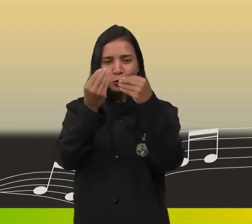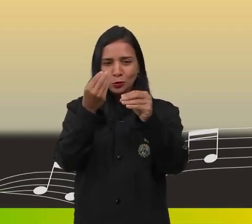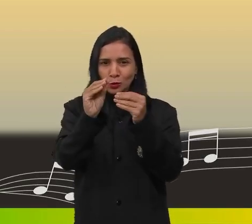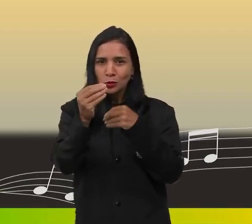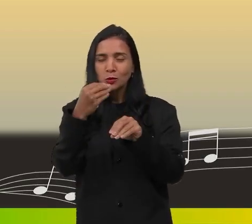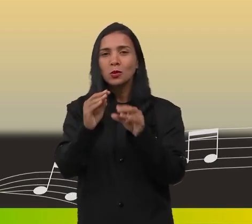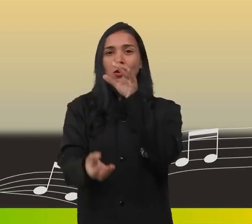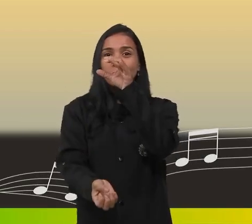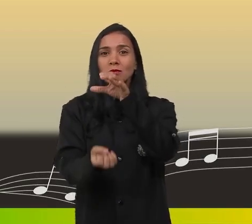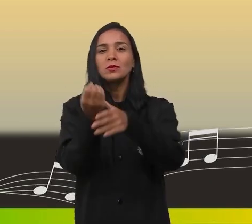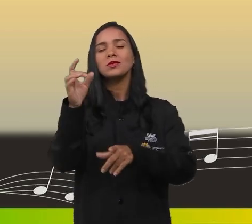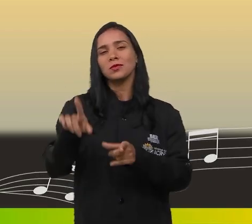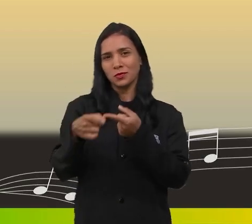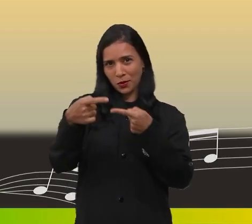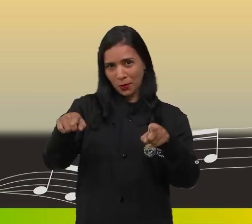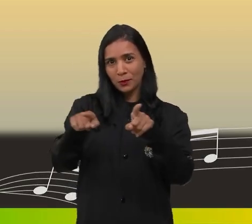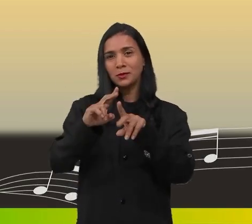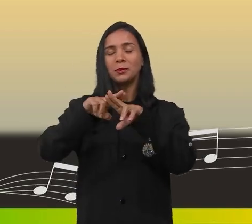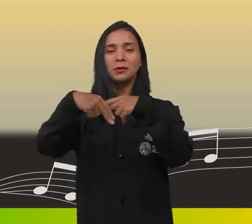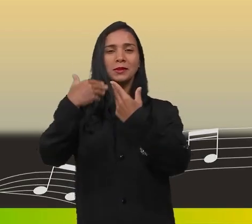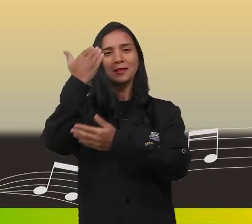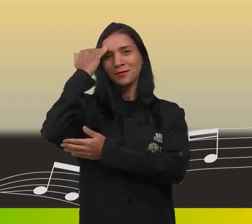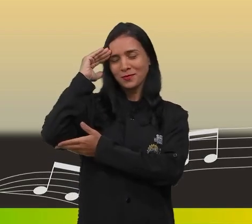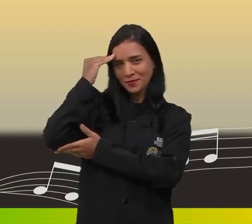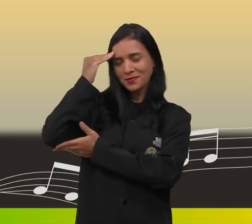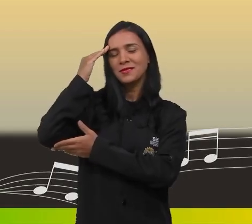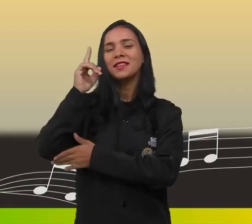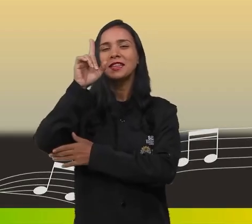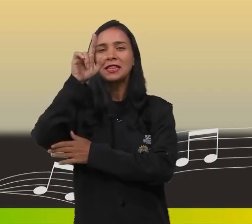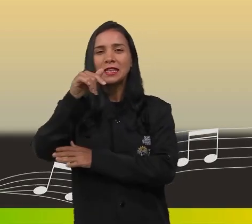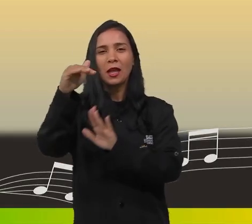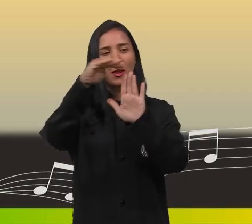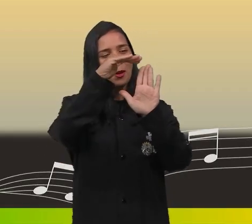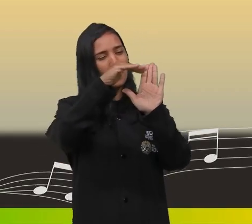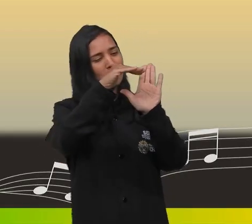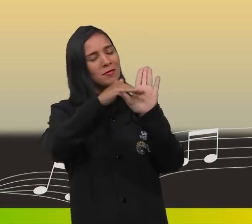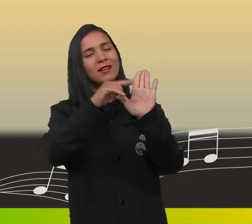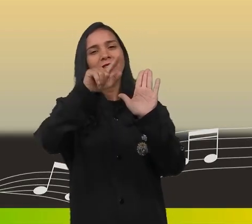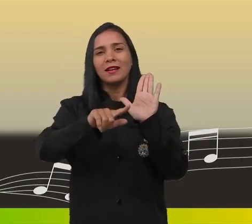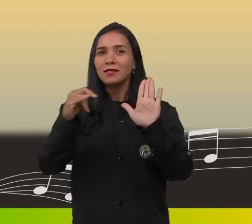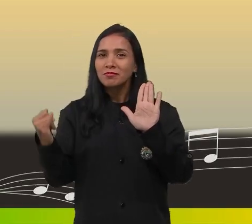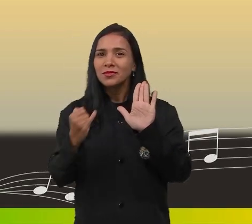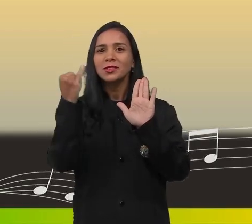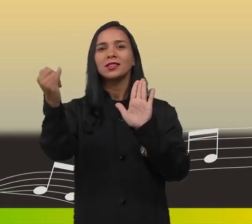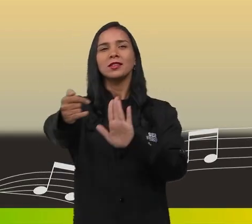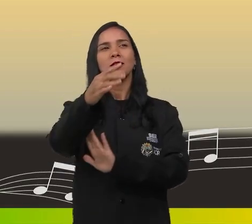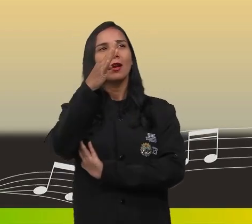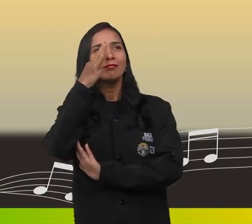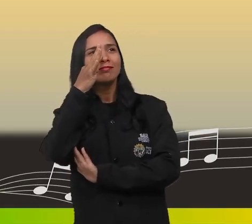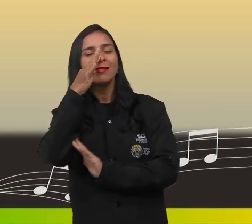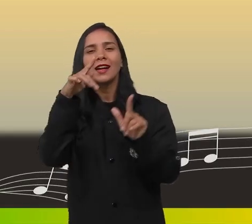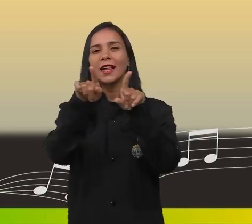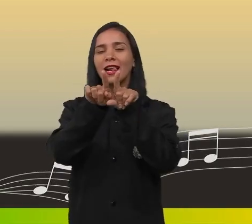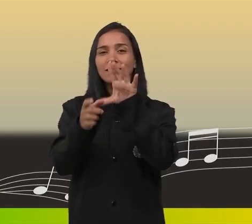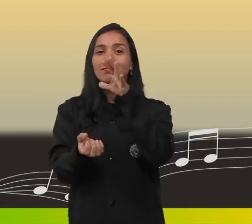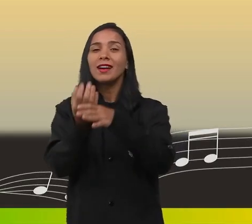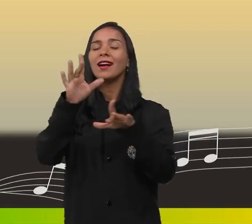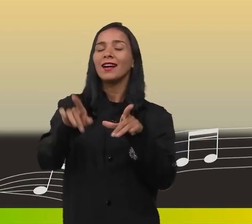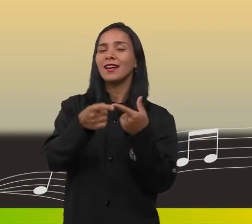significado. Compreender esses fundamentos é essencial para apreciar e criar,